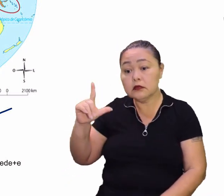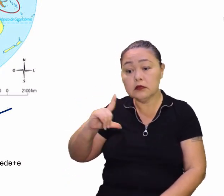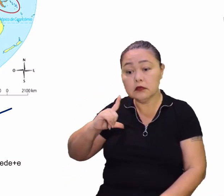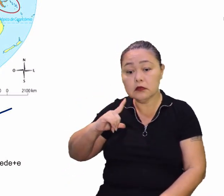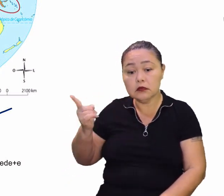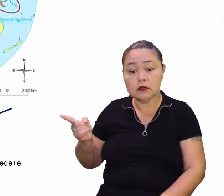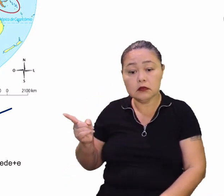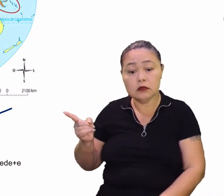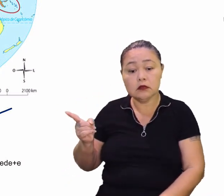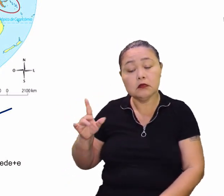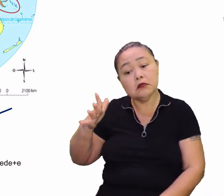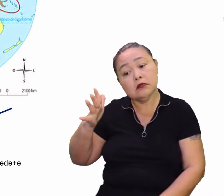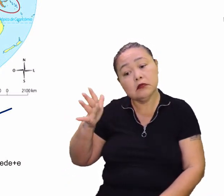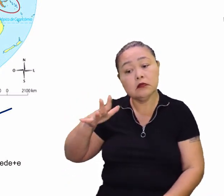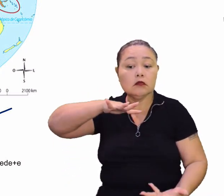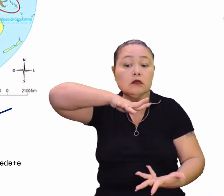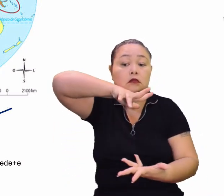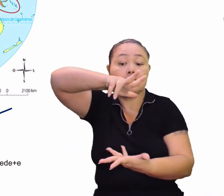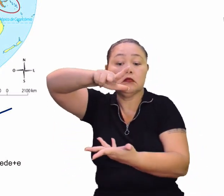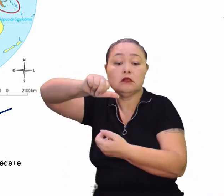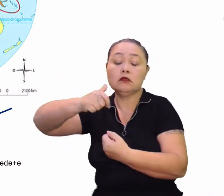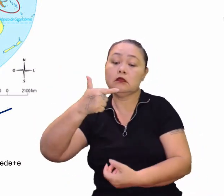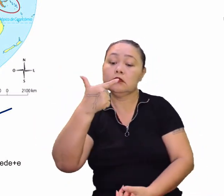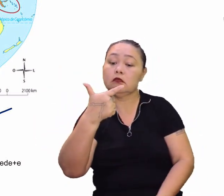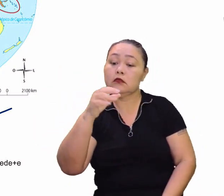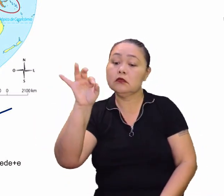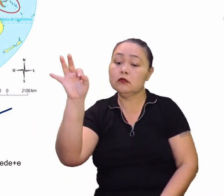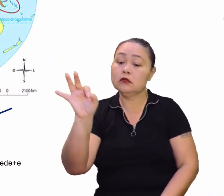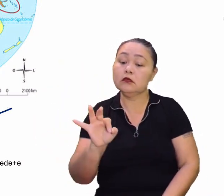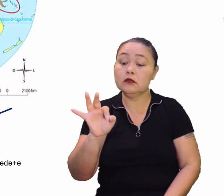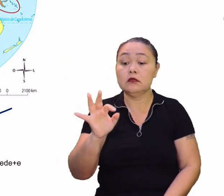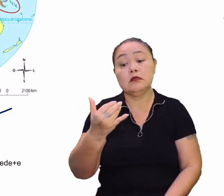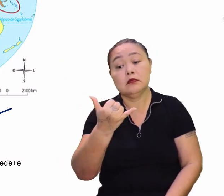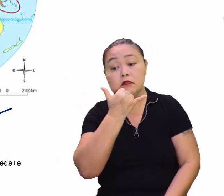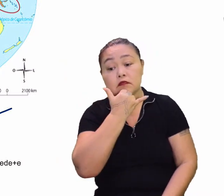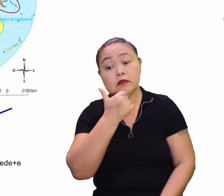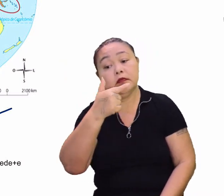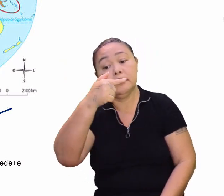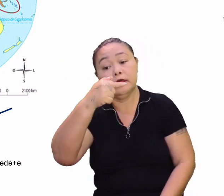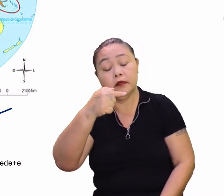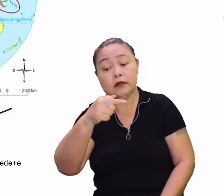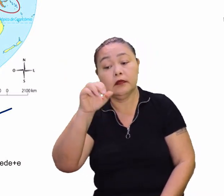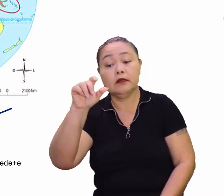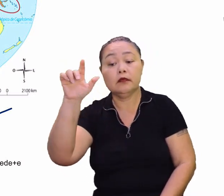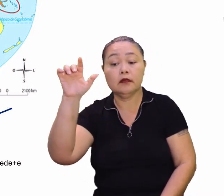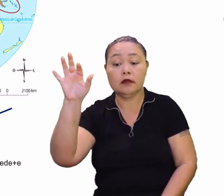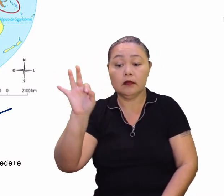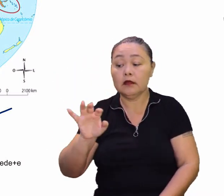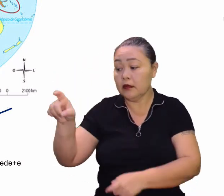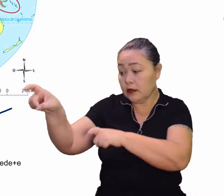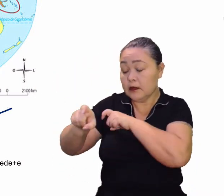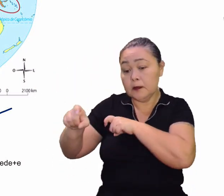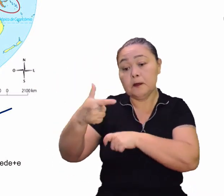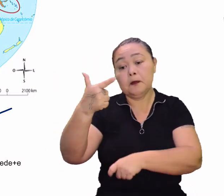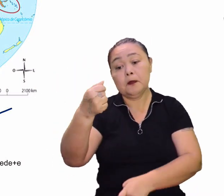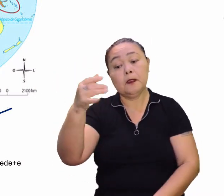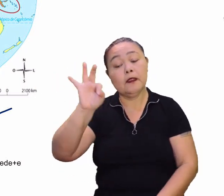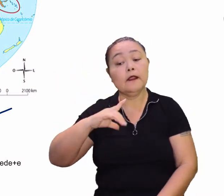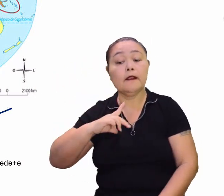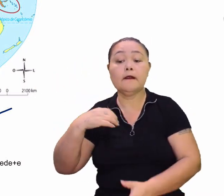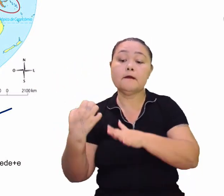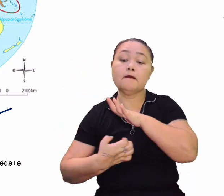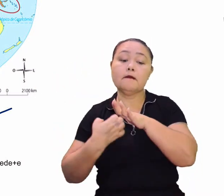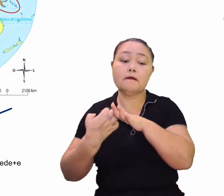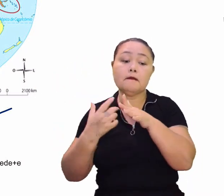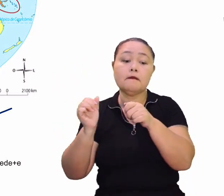gente tem aí a média mundo, 20%, 70% agricultura, 20% indústria e 10%